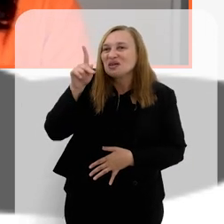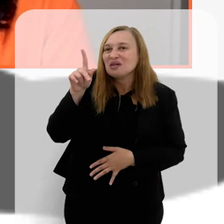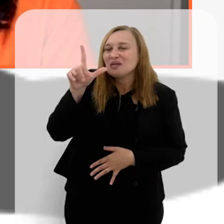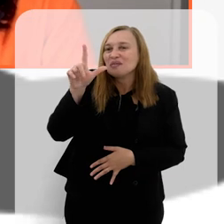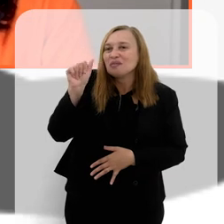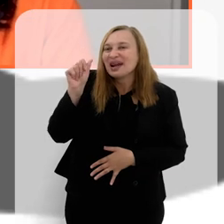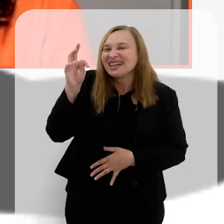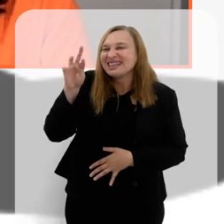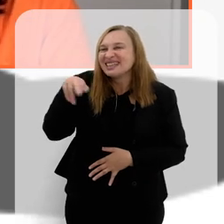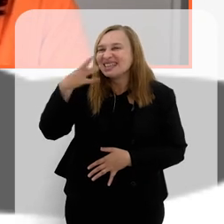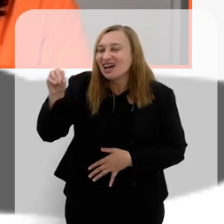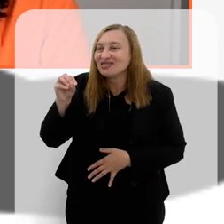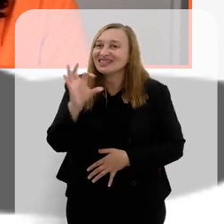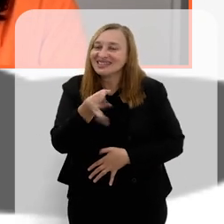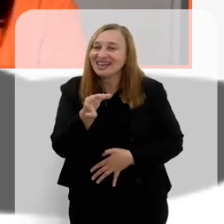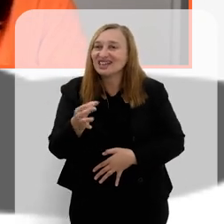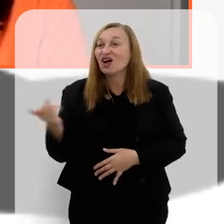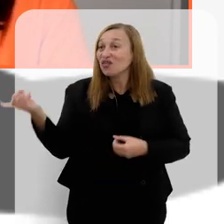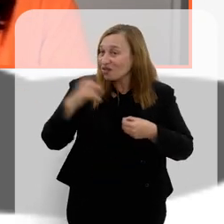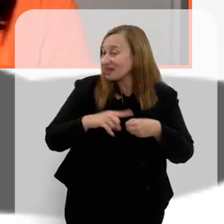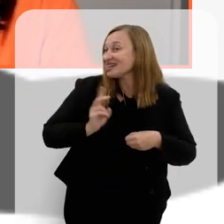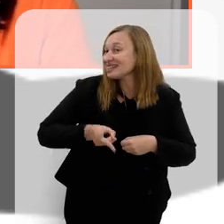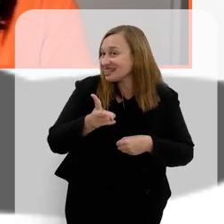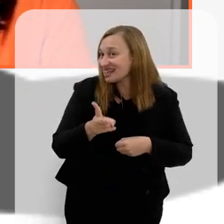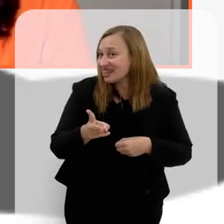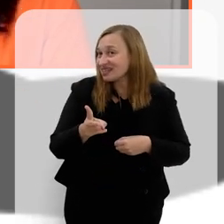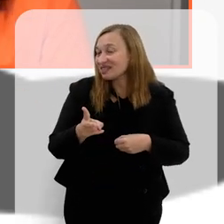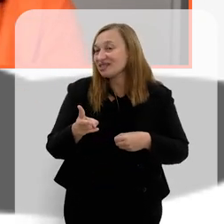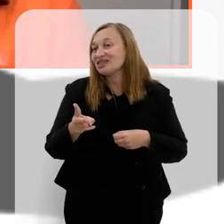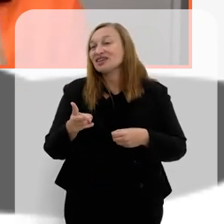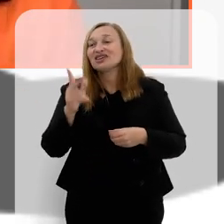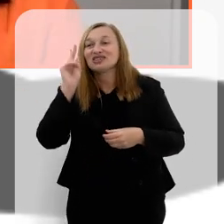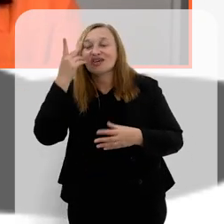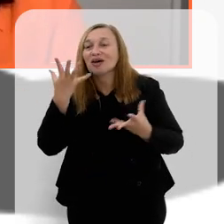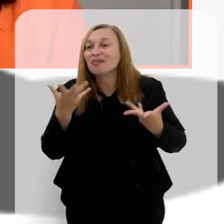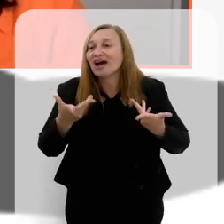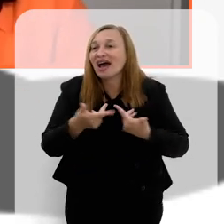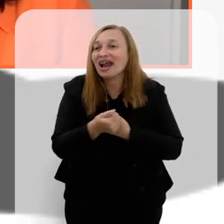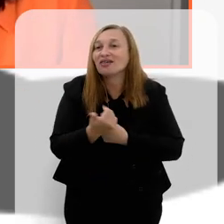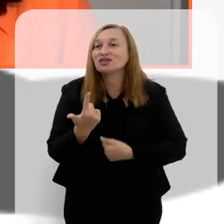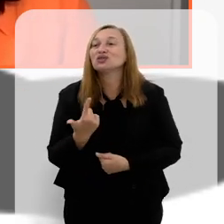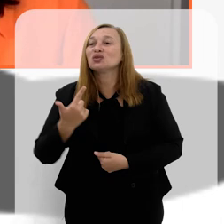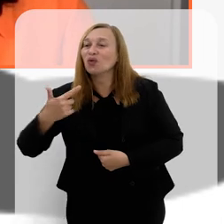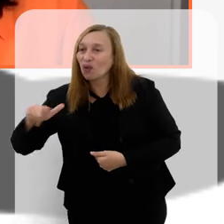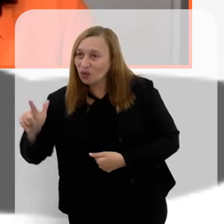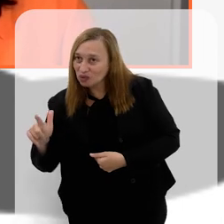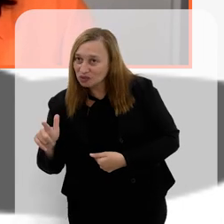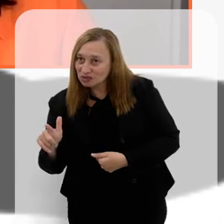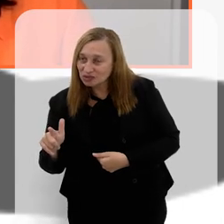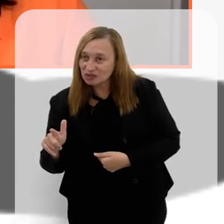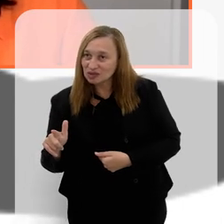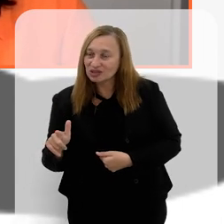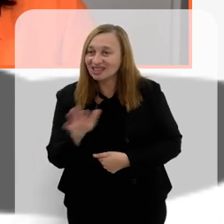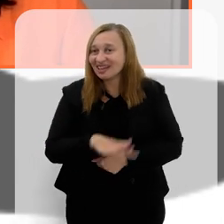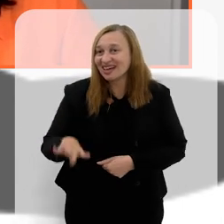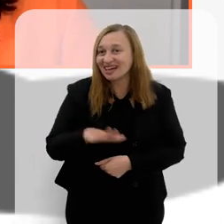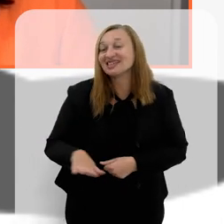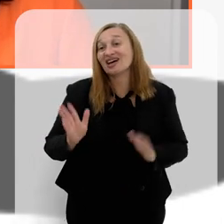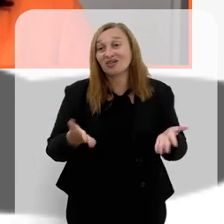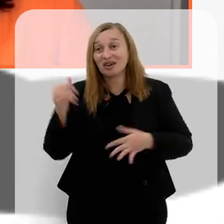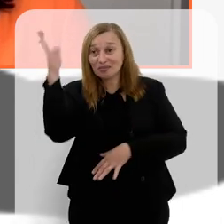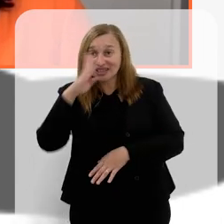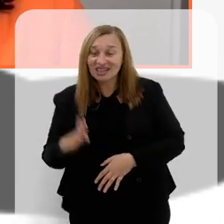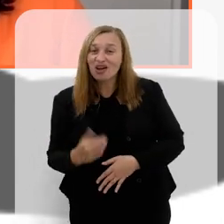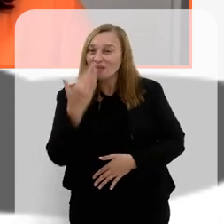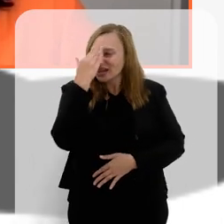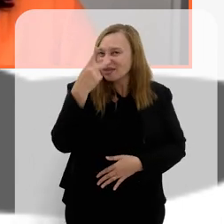mesmo. Que beleza. Lili, volta sempre, viu? Trazendo pérolas de outros Juliães, agora os Juliães brasileiros. Muito